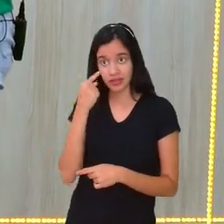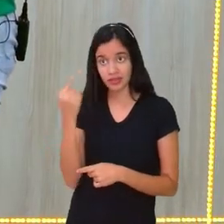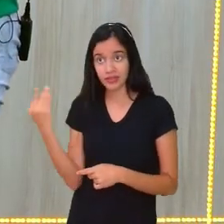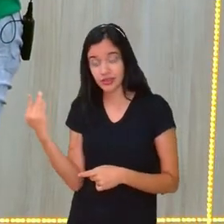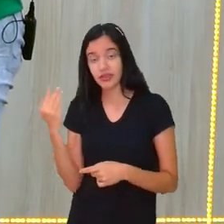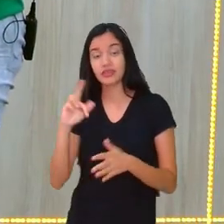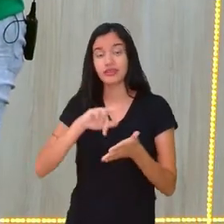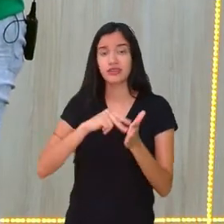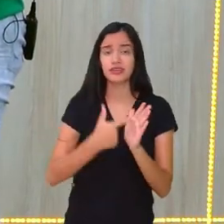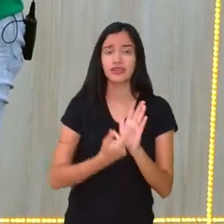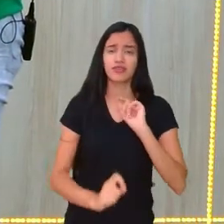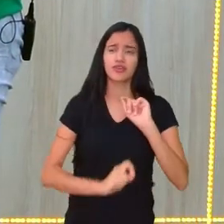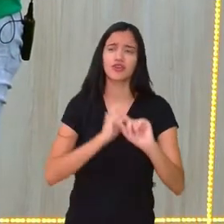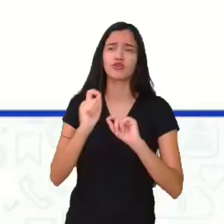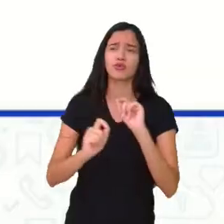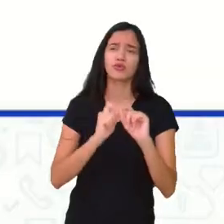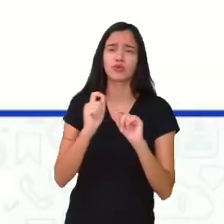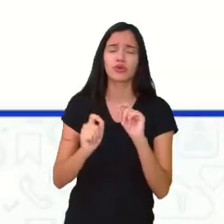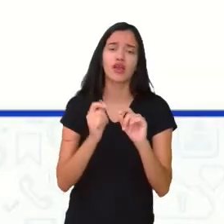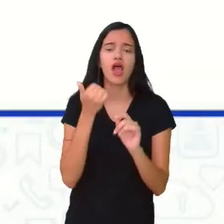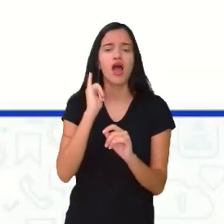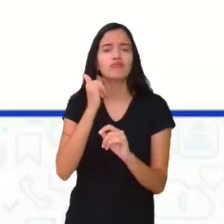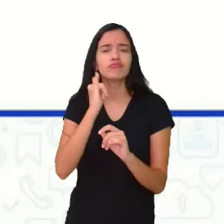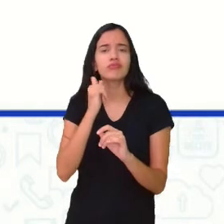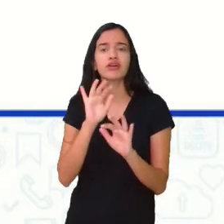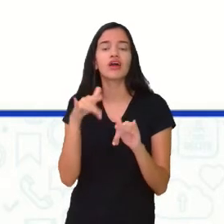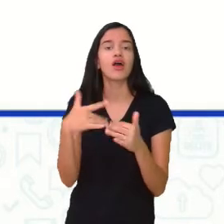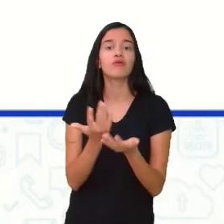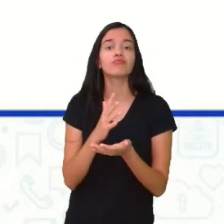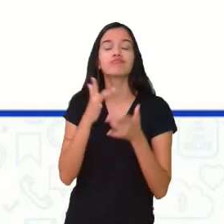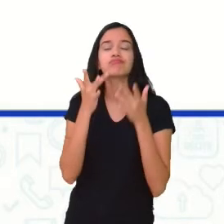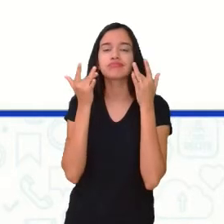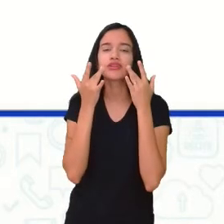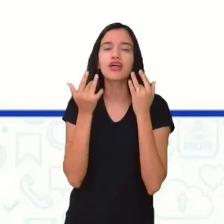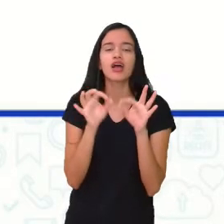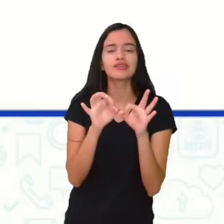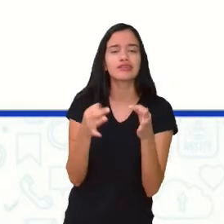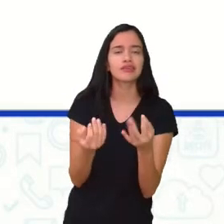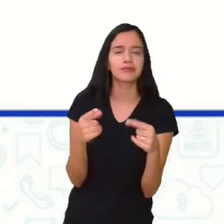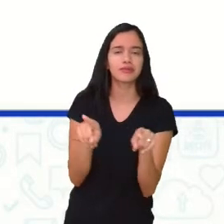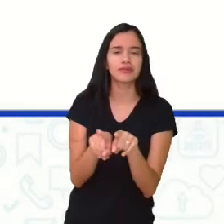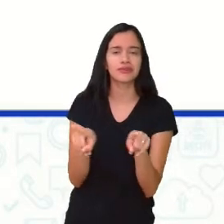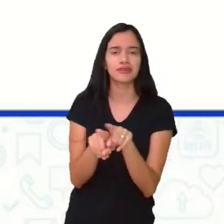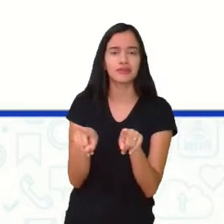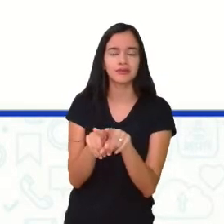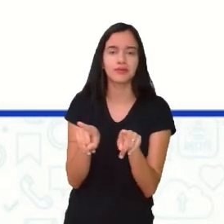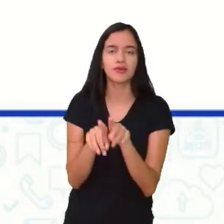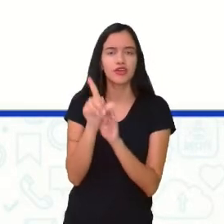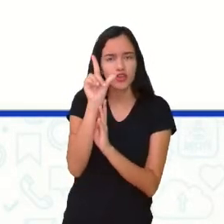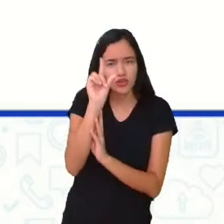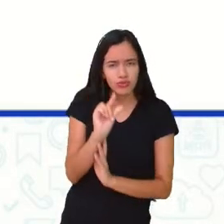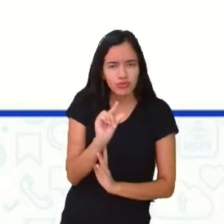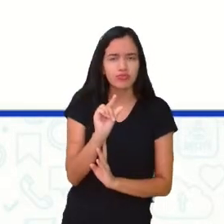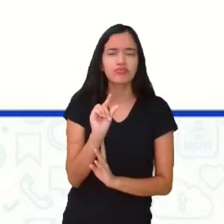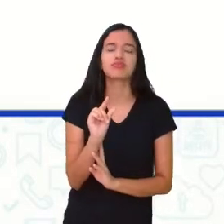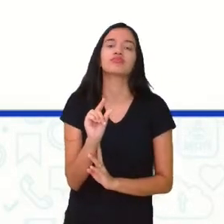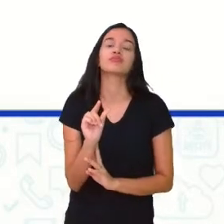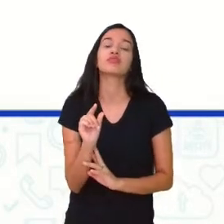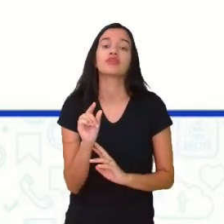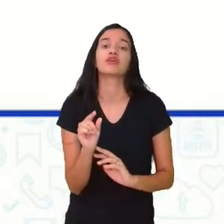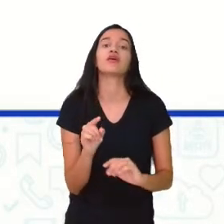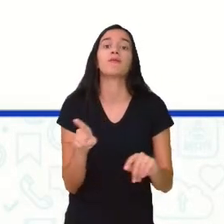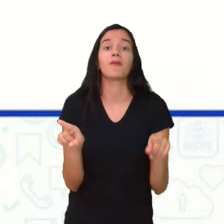né? Pequena peça cômica popular de concepção simples e de ação trivial ou burlesca, em